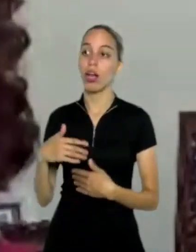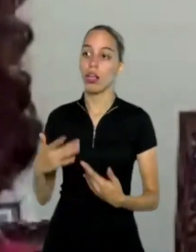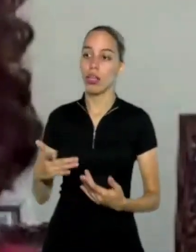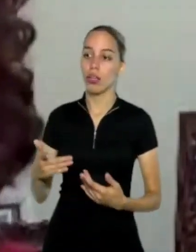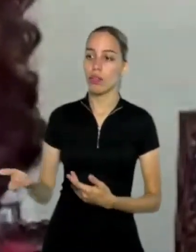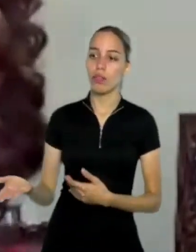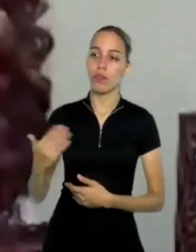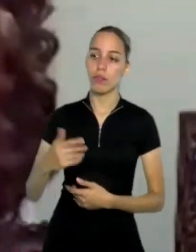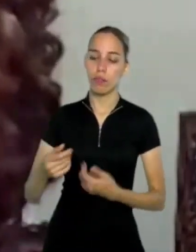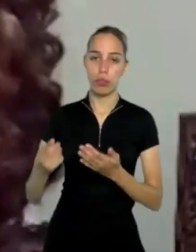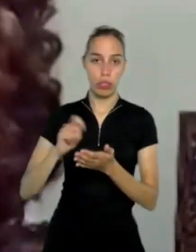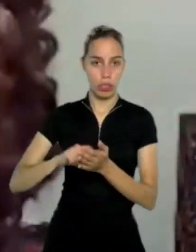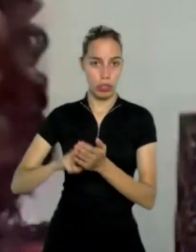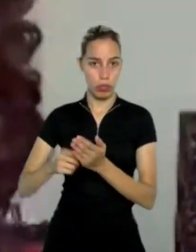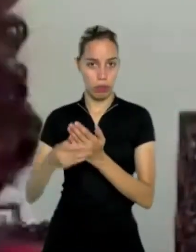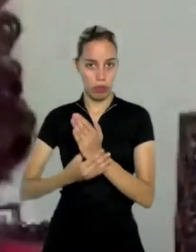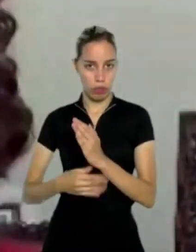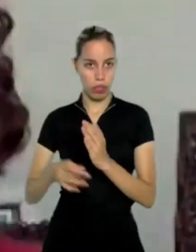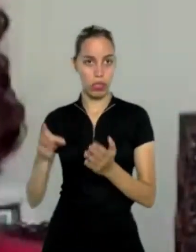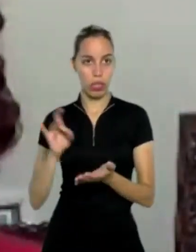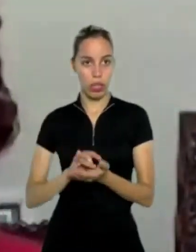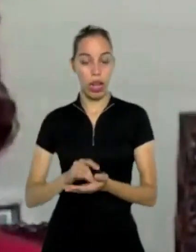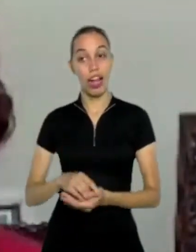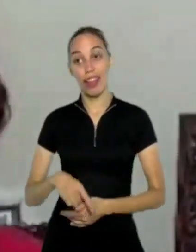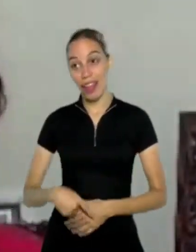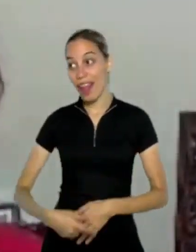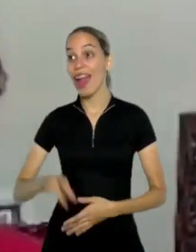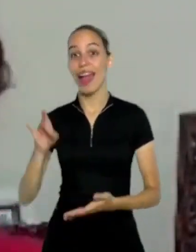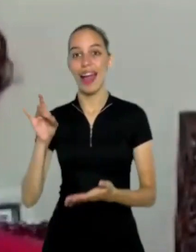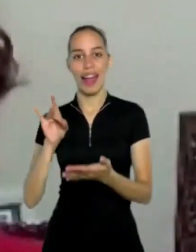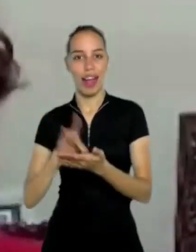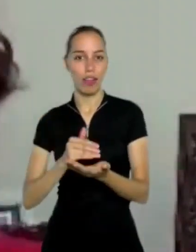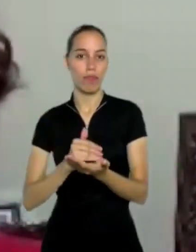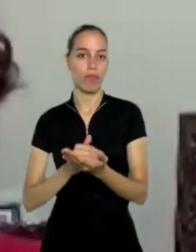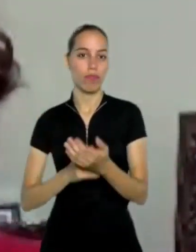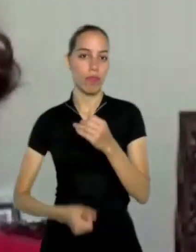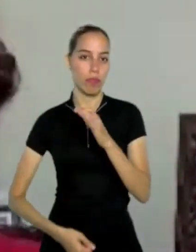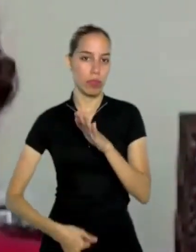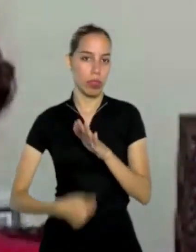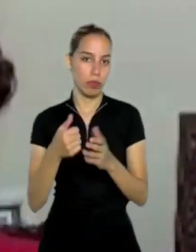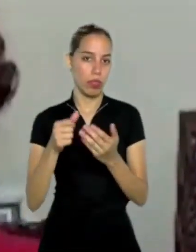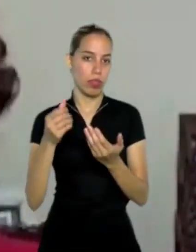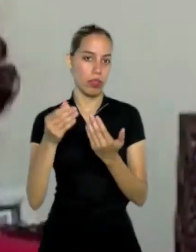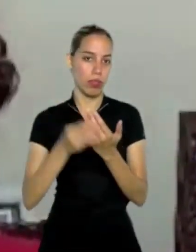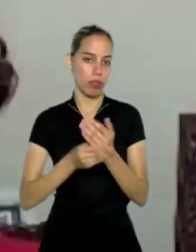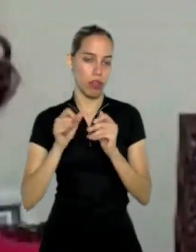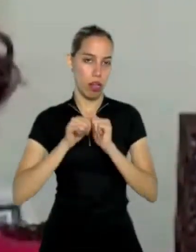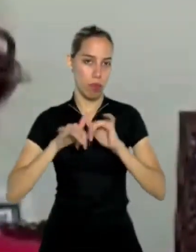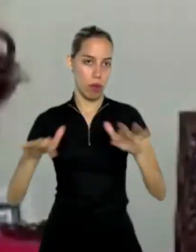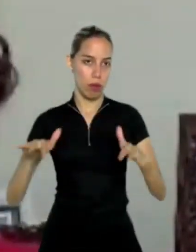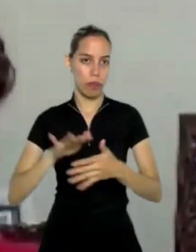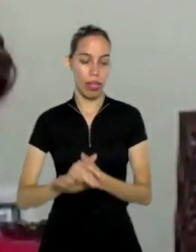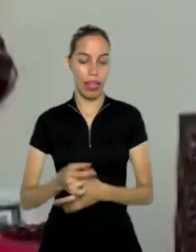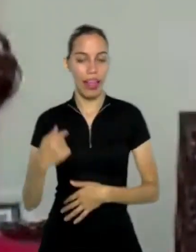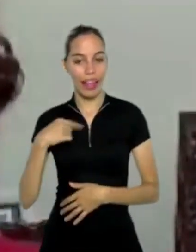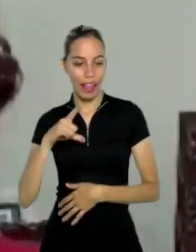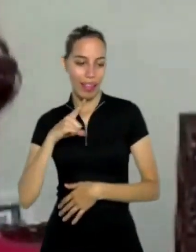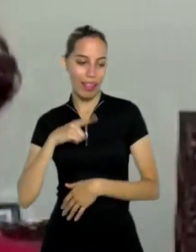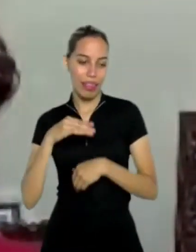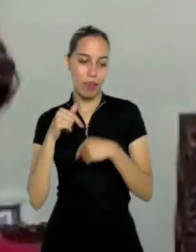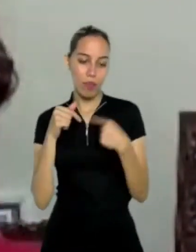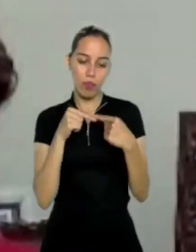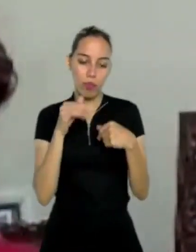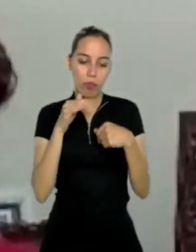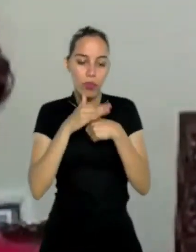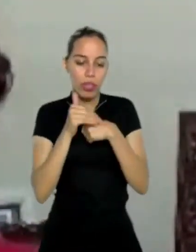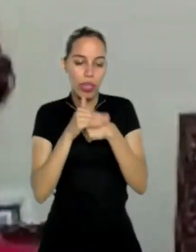publicação. E assim, eu tenho muito carinho por esse livro, né? Muita gente Qual livro que é